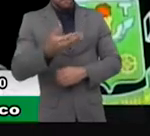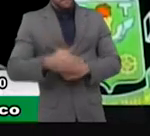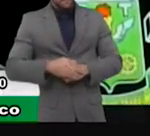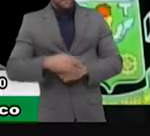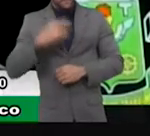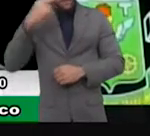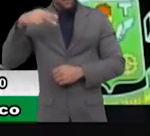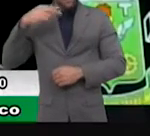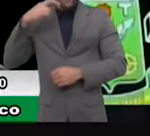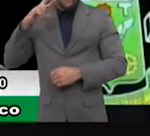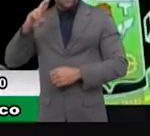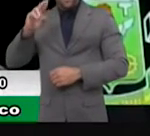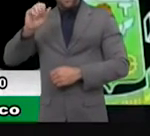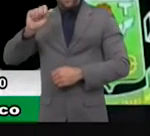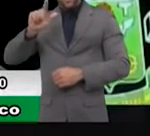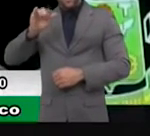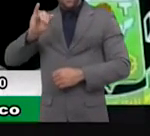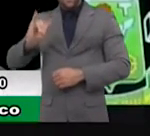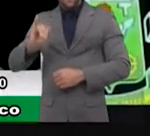Ralph.